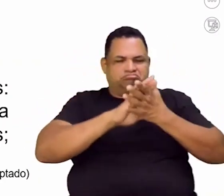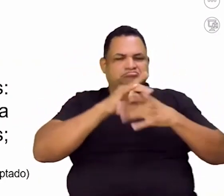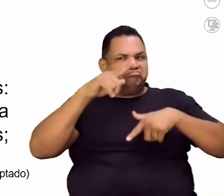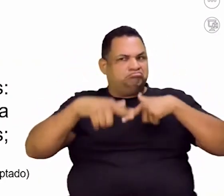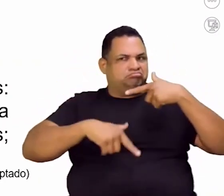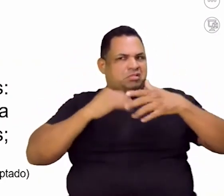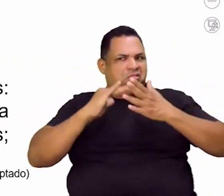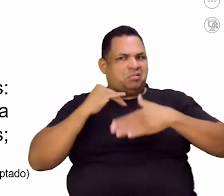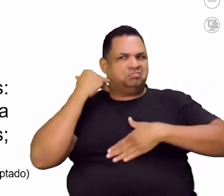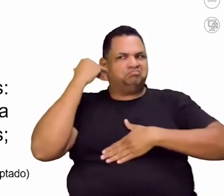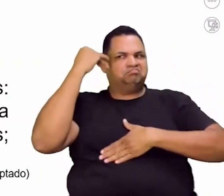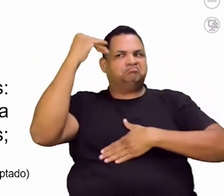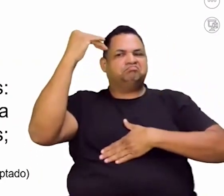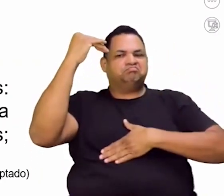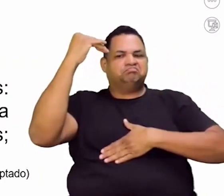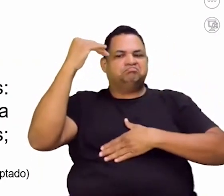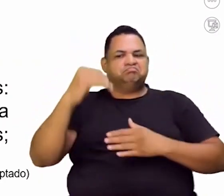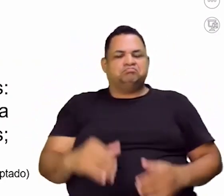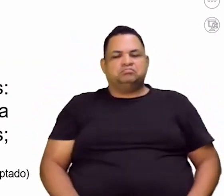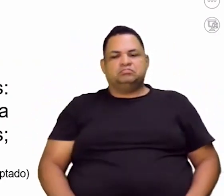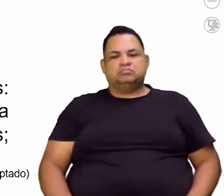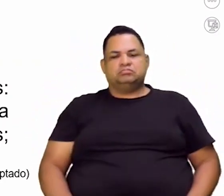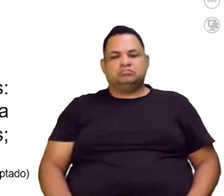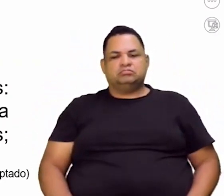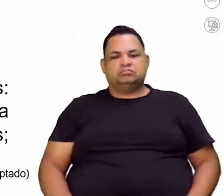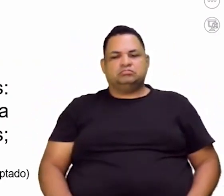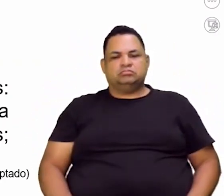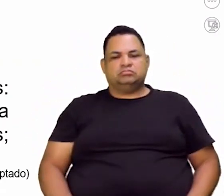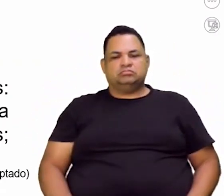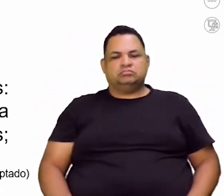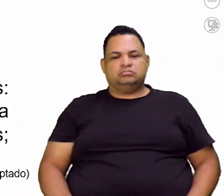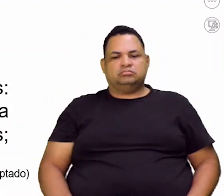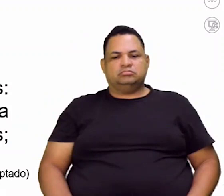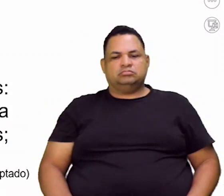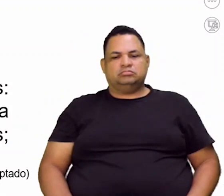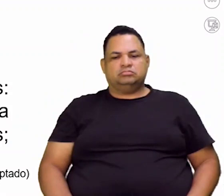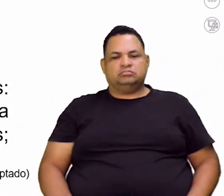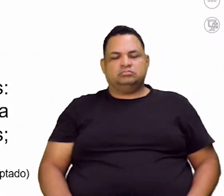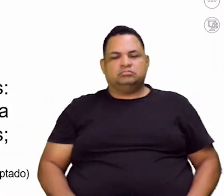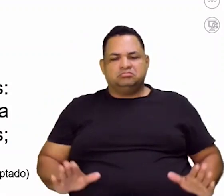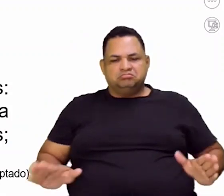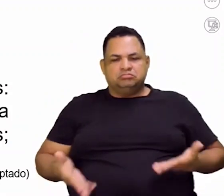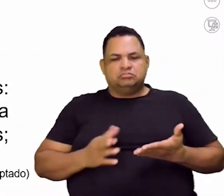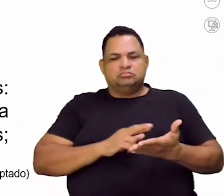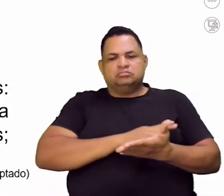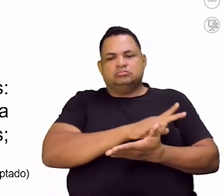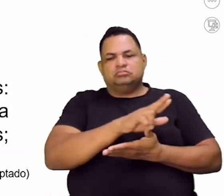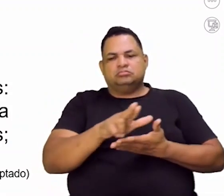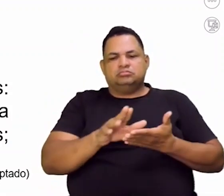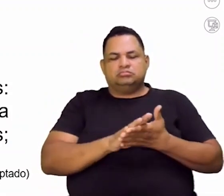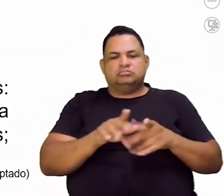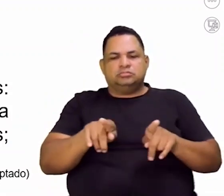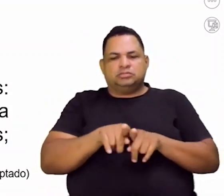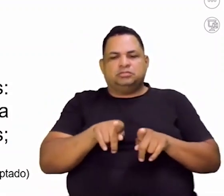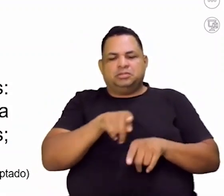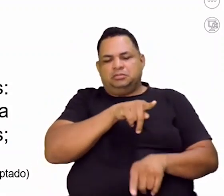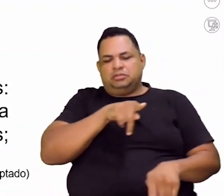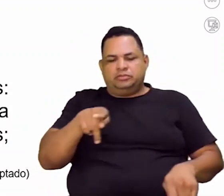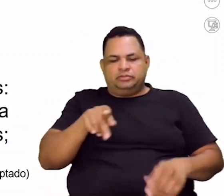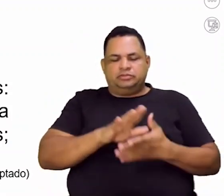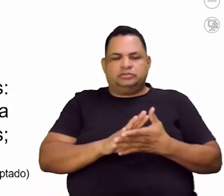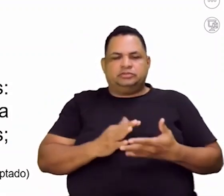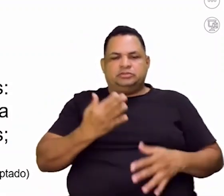gostaram tanto da ideia do telescópio, né? Ver algo perto, que o promoveu para muitas coisas, inclusive professor de universidade,